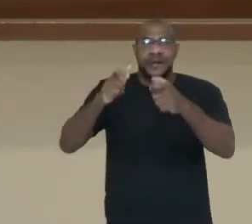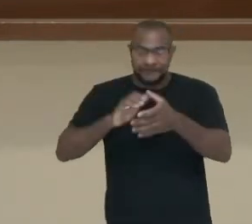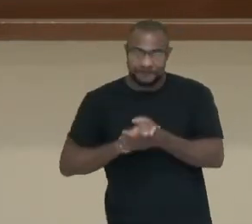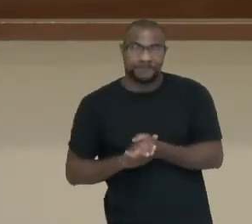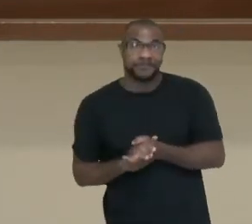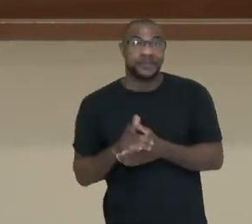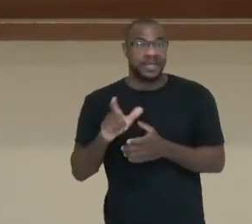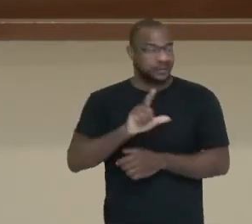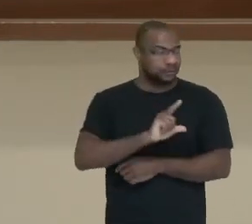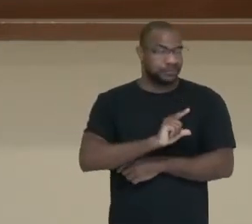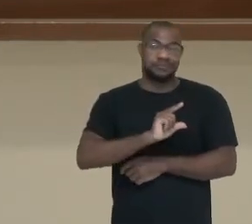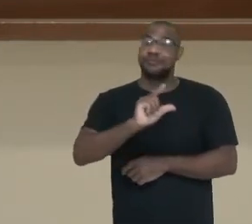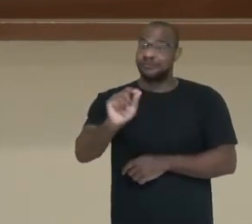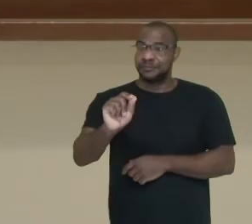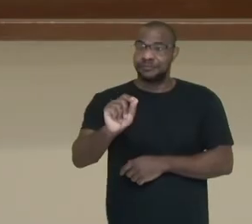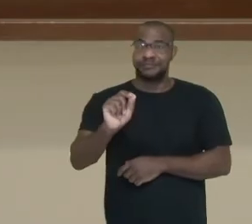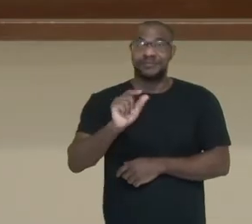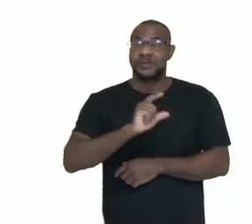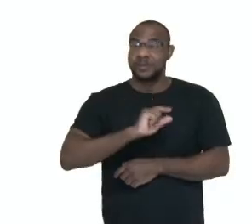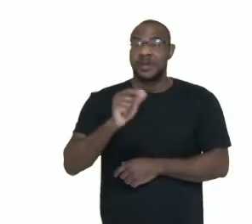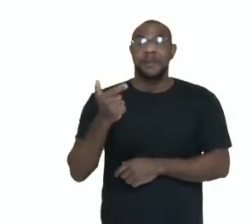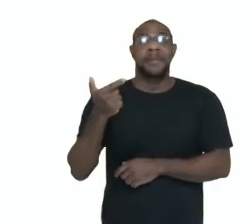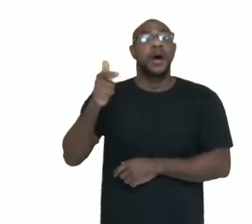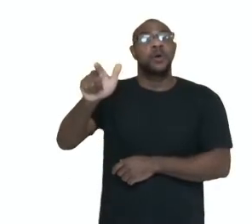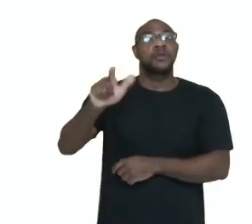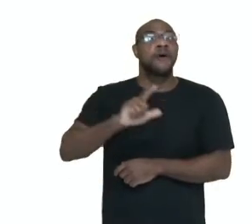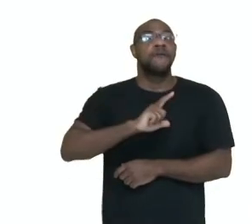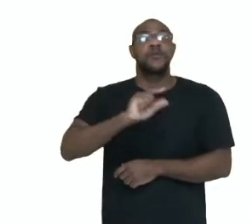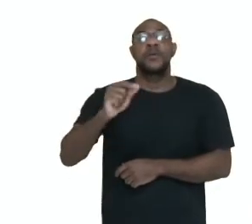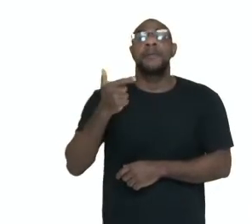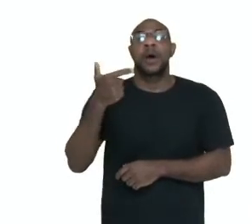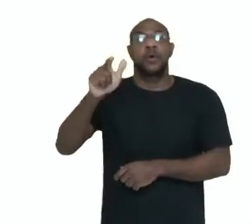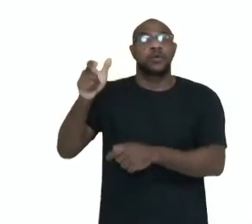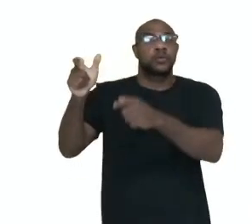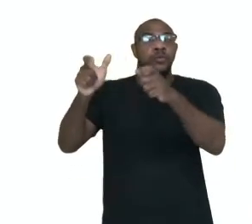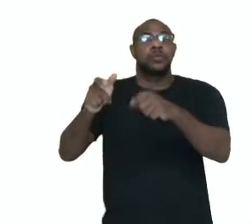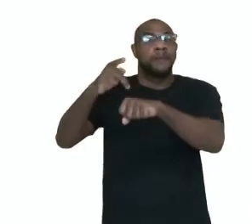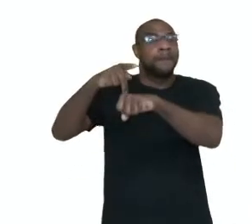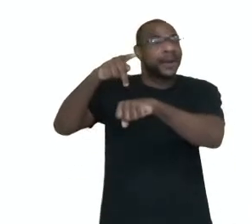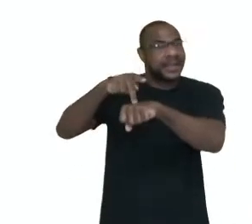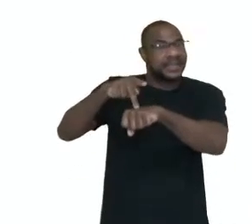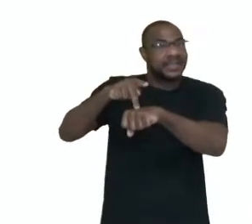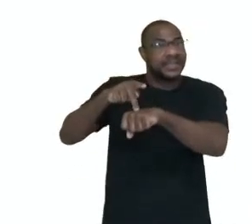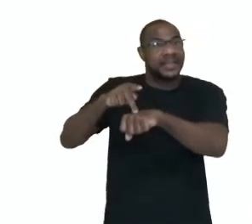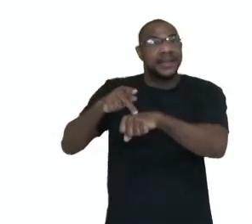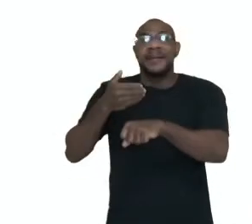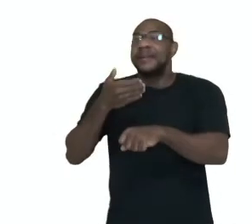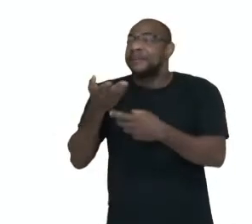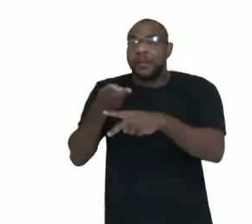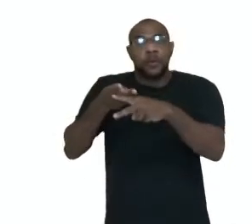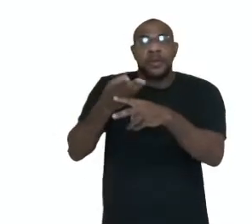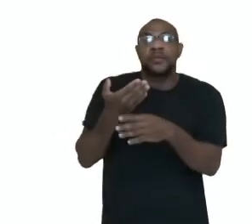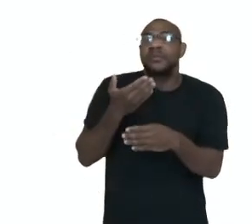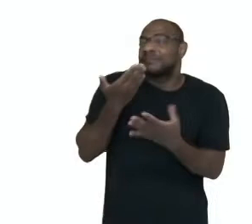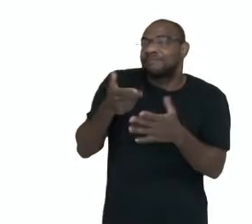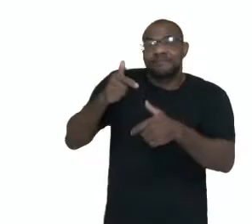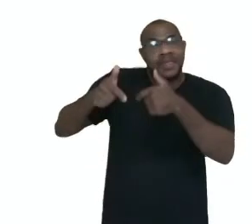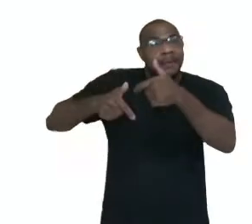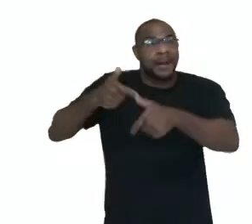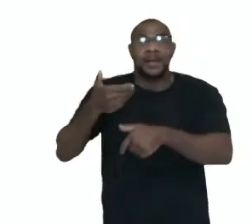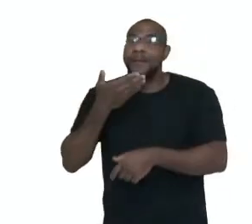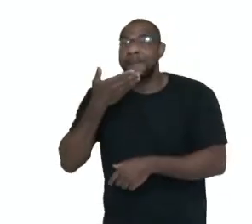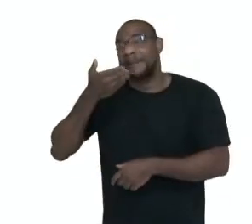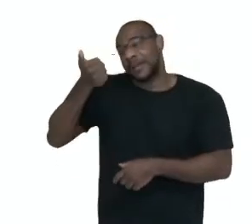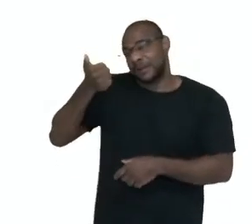de fuga de cérebros. Então, a fuga de cérebros não é uma coisa exclusivamente russa, é uma coisa mundial,